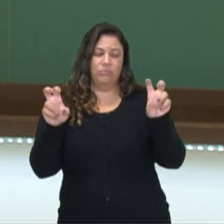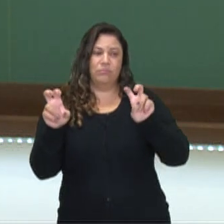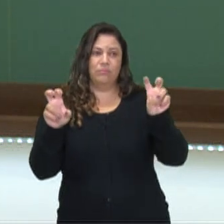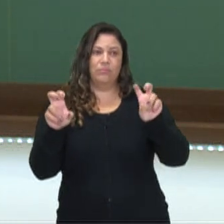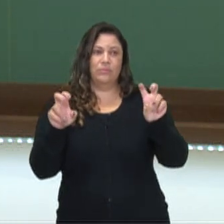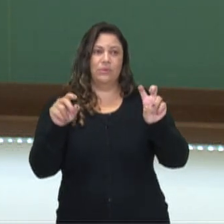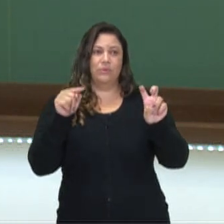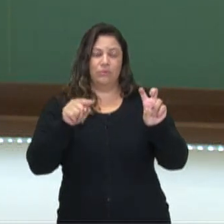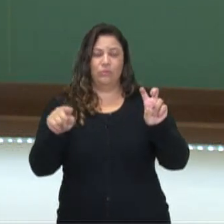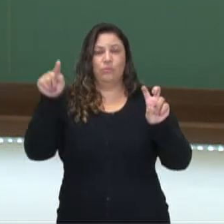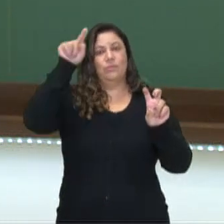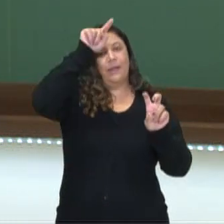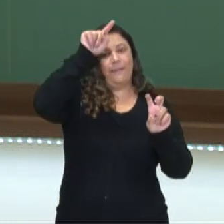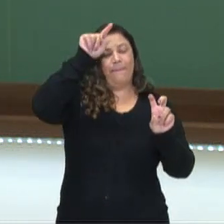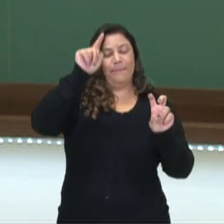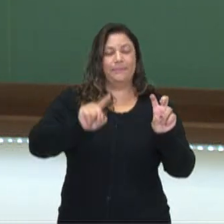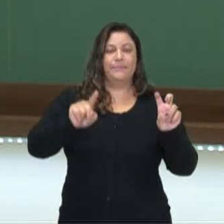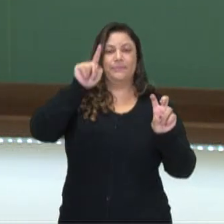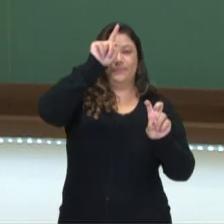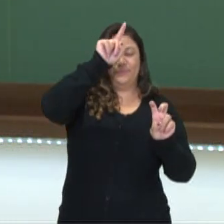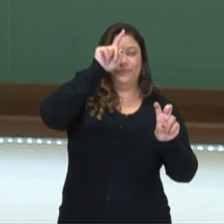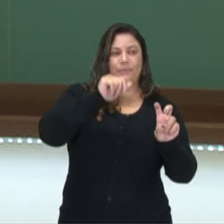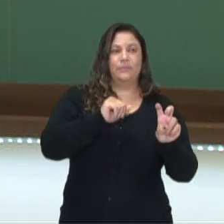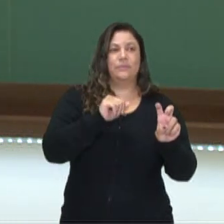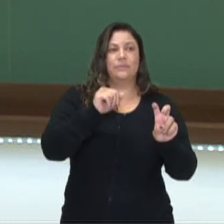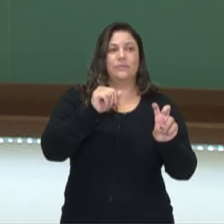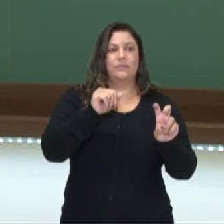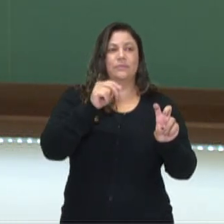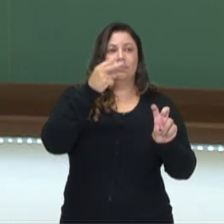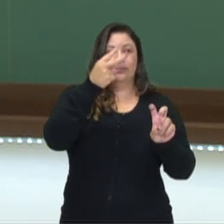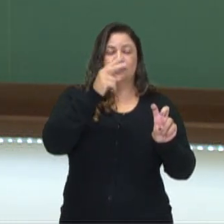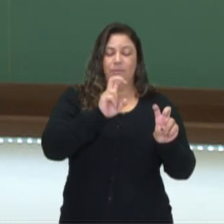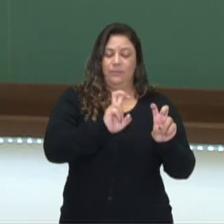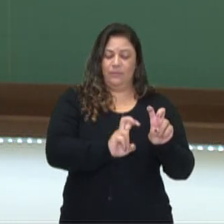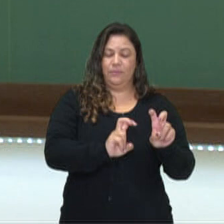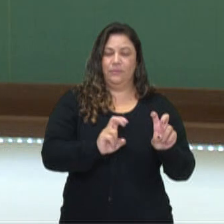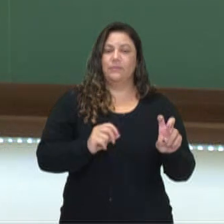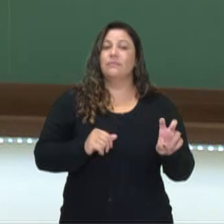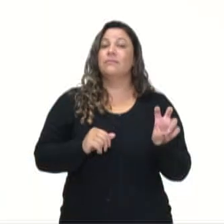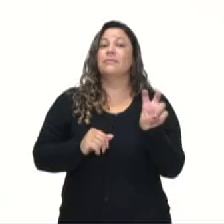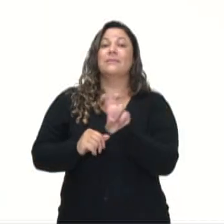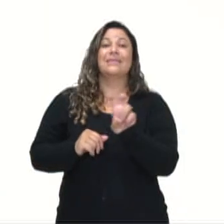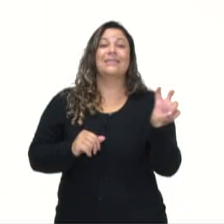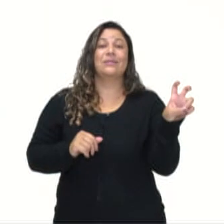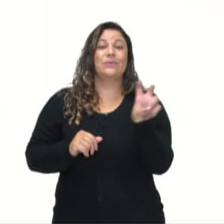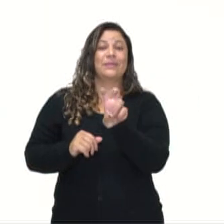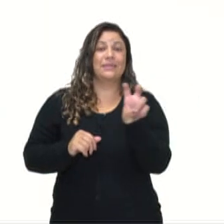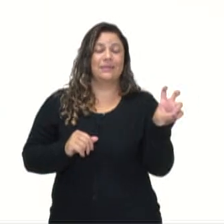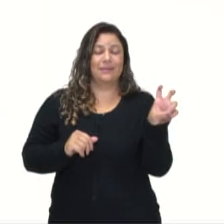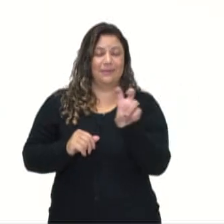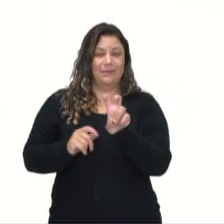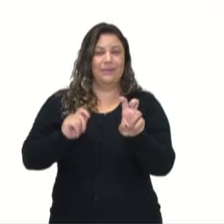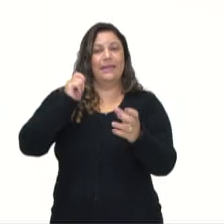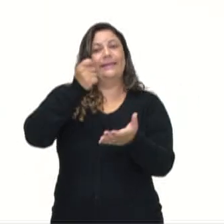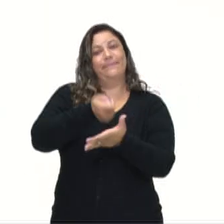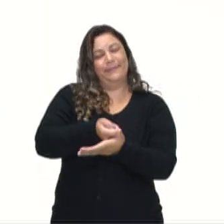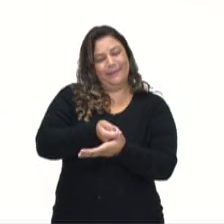foi 2 dezenas. 2 dezenas com mais 3 dezenas, 5. Então, significa que a mãe de Clara vai